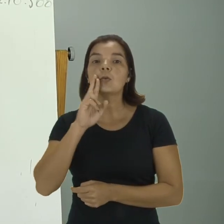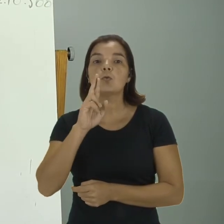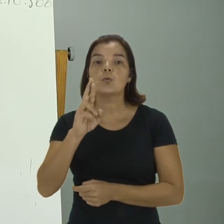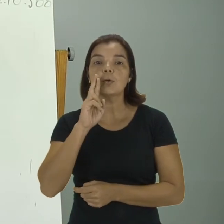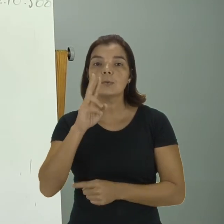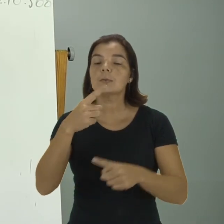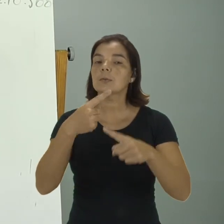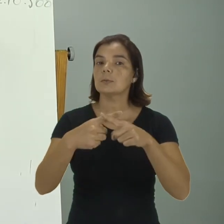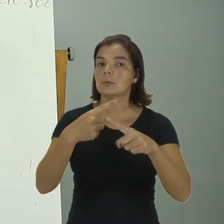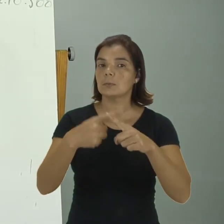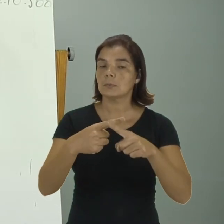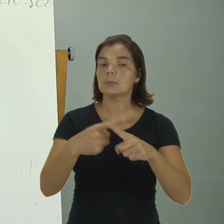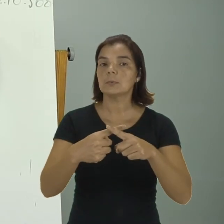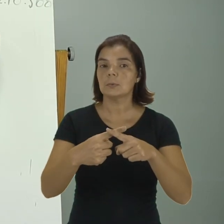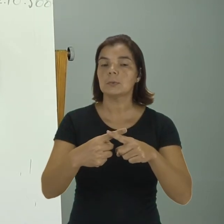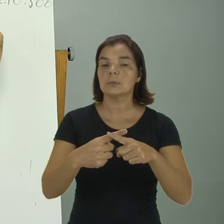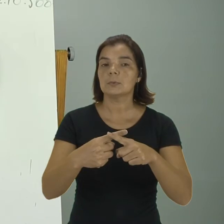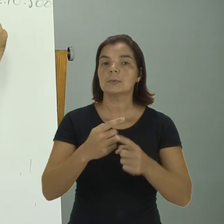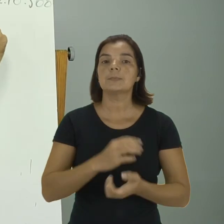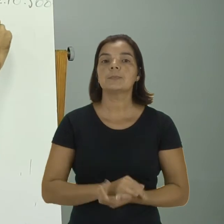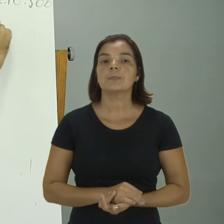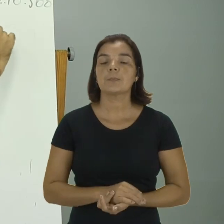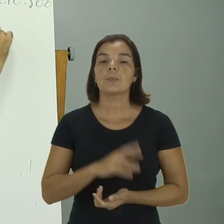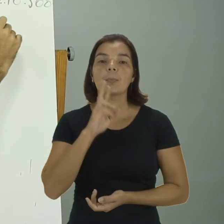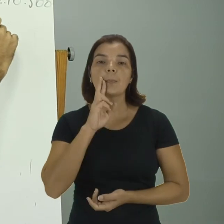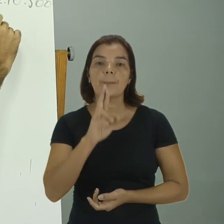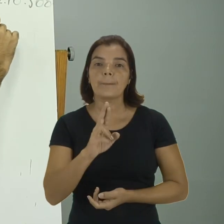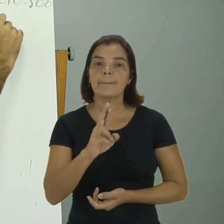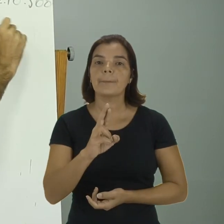dessa multiplicação, pessoal, dá